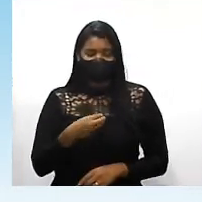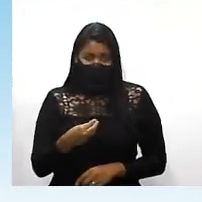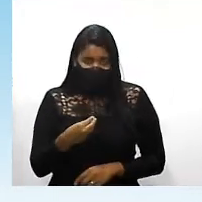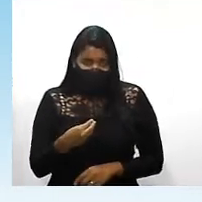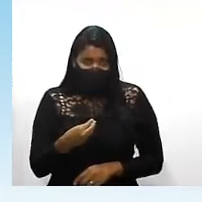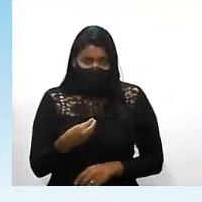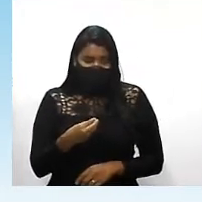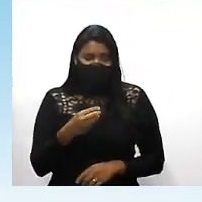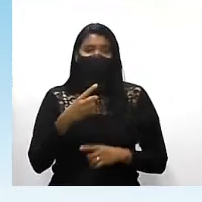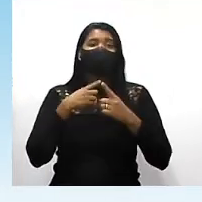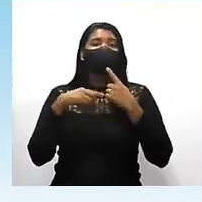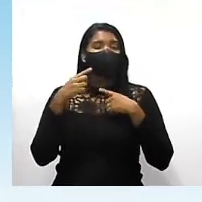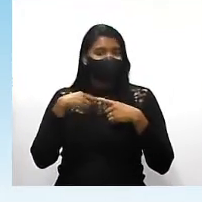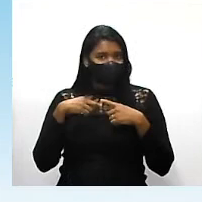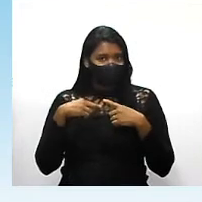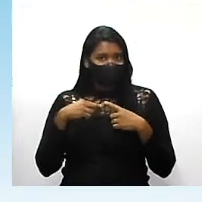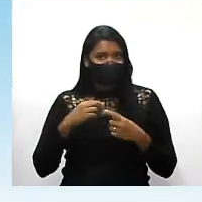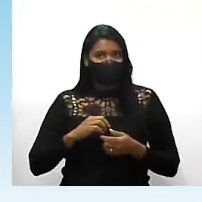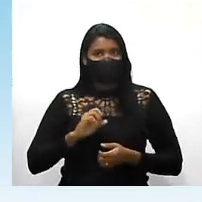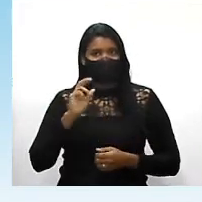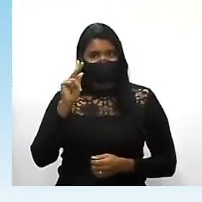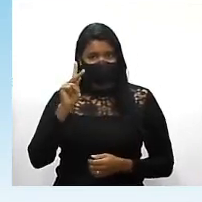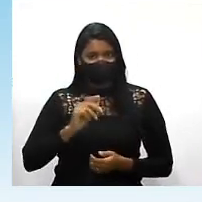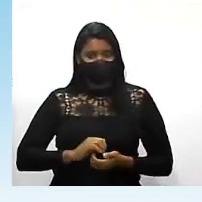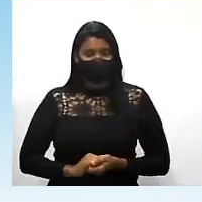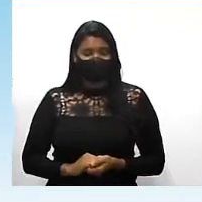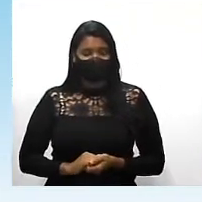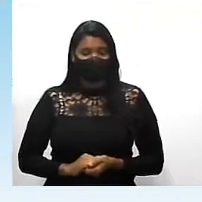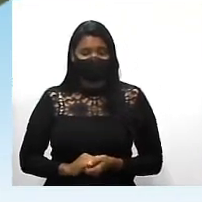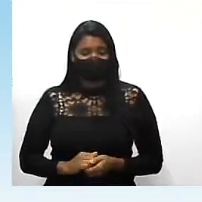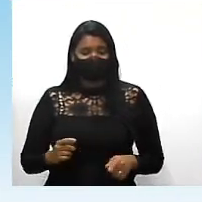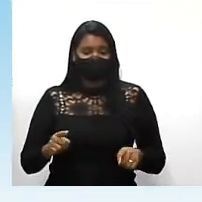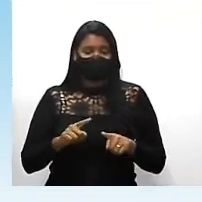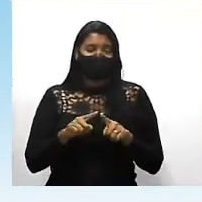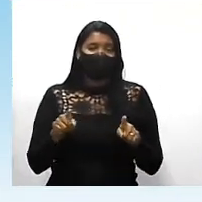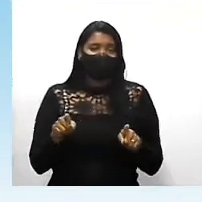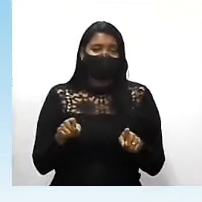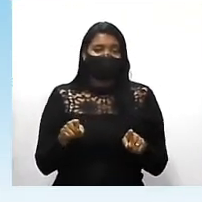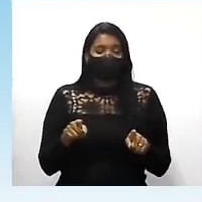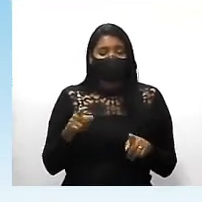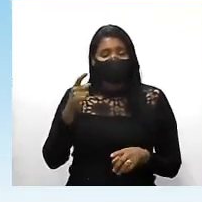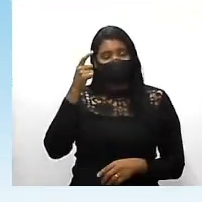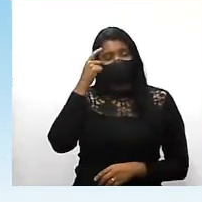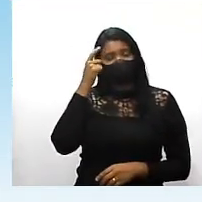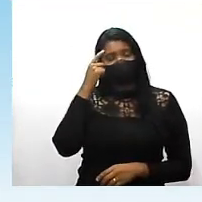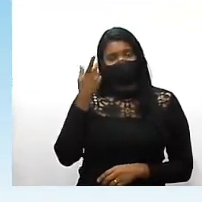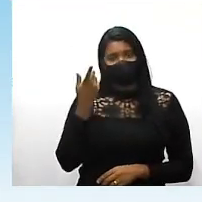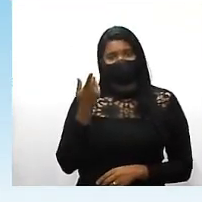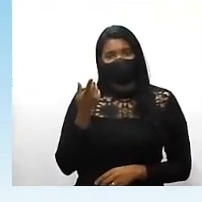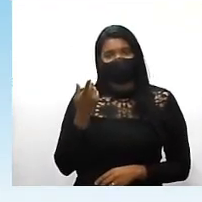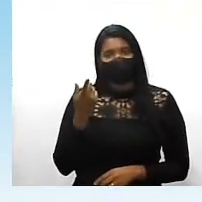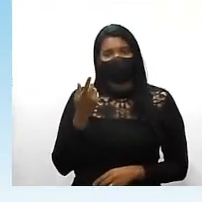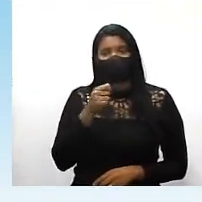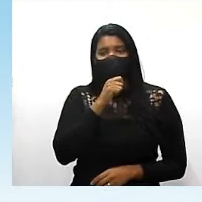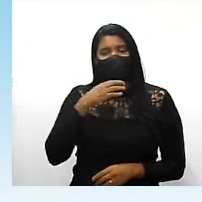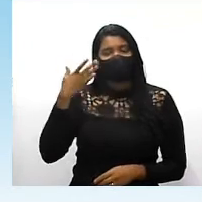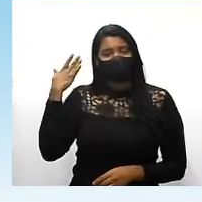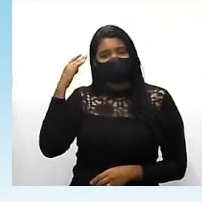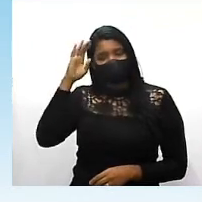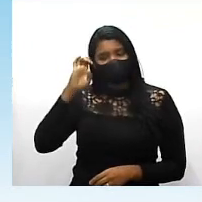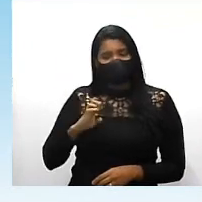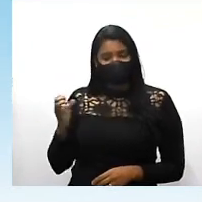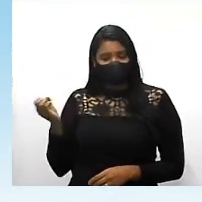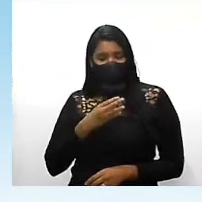filho for desejável, ok? Mas seja ela o pensamento da antiga ética ou da nova